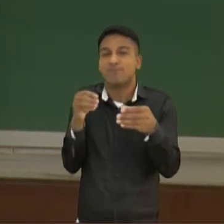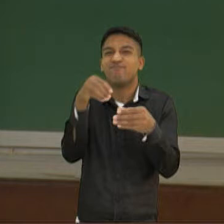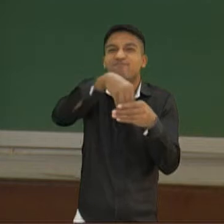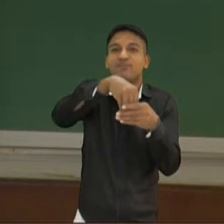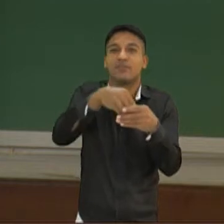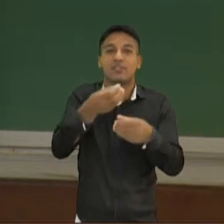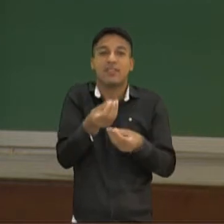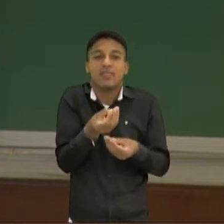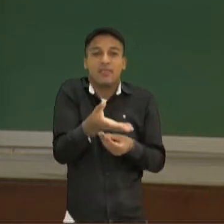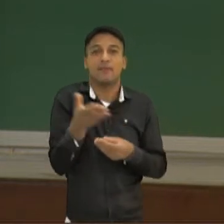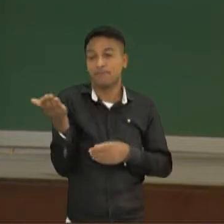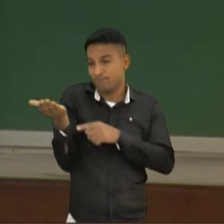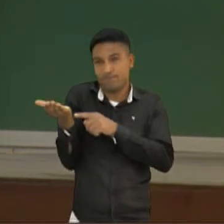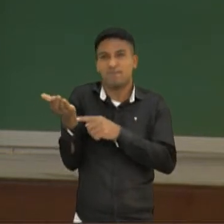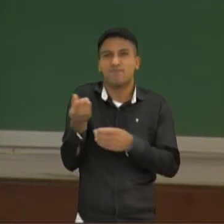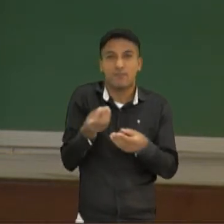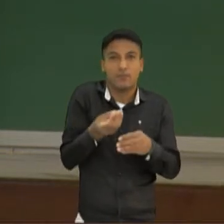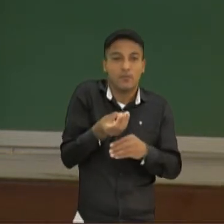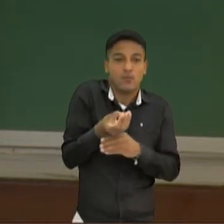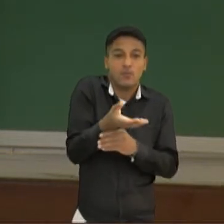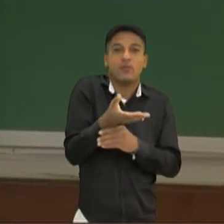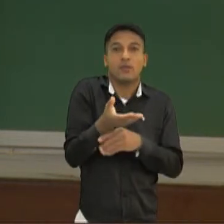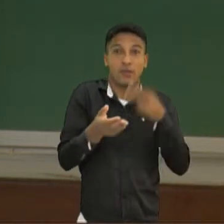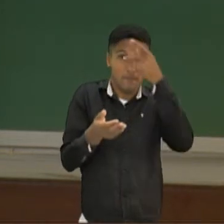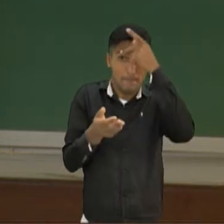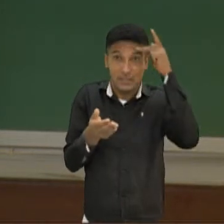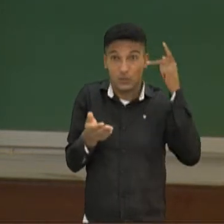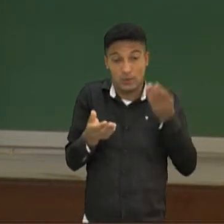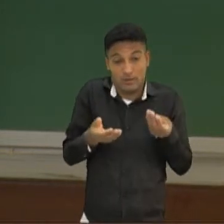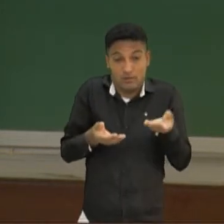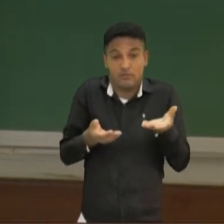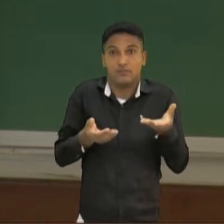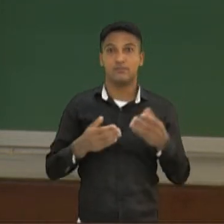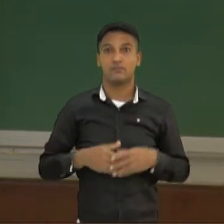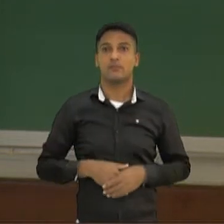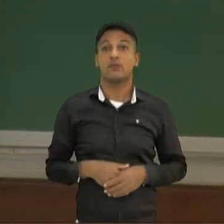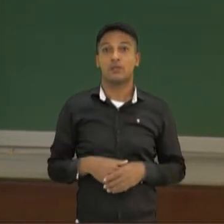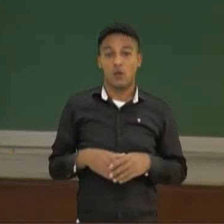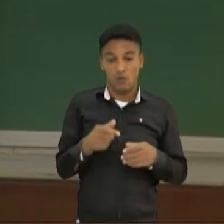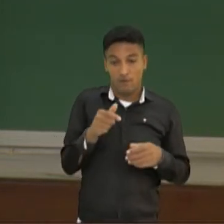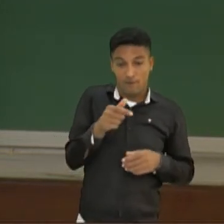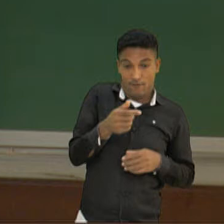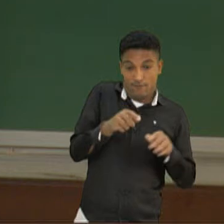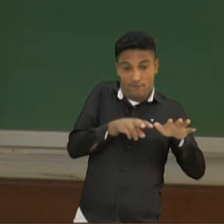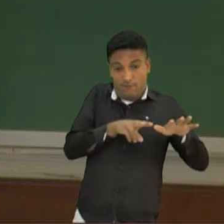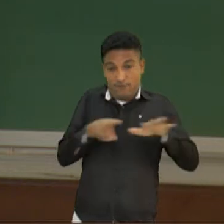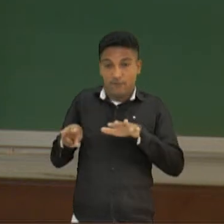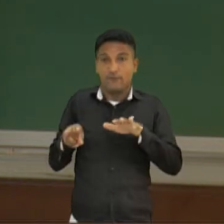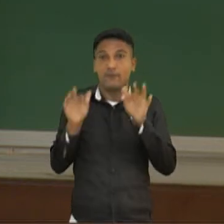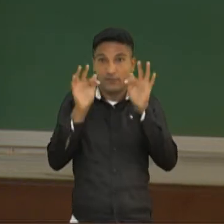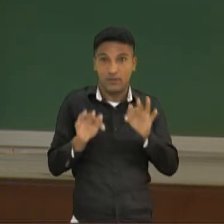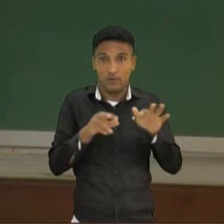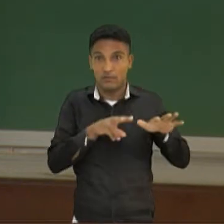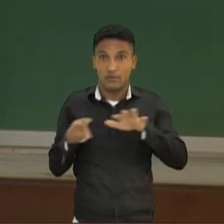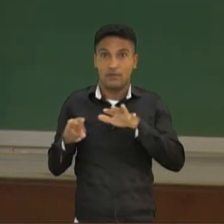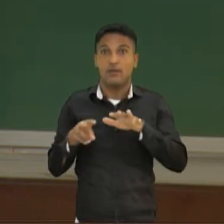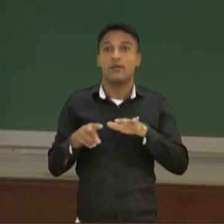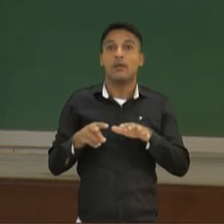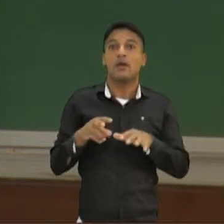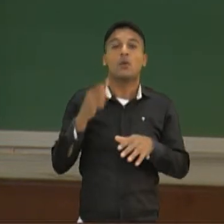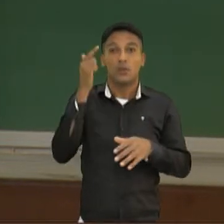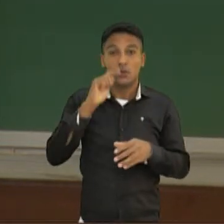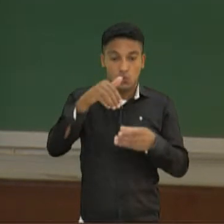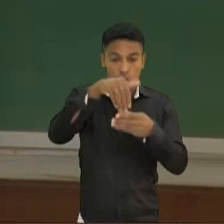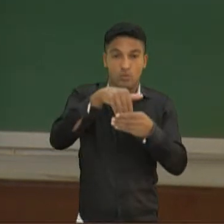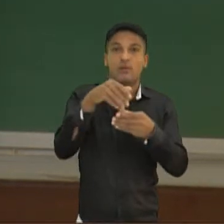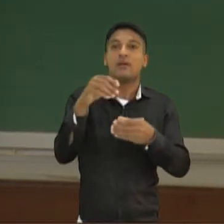Então, essa caixinha, no final de semana, arrecadou R$ 885. Mas para ser dividido em quê? 7